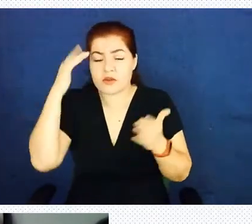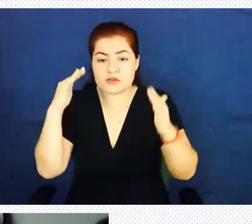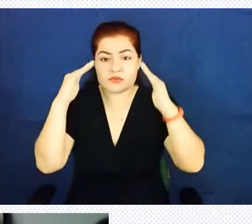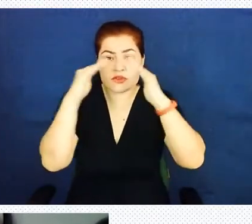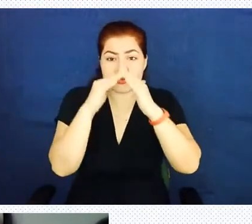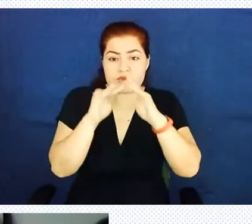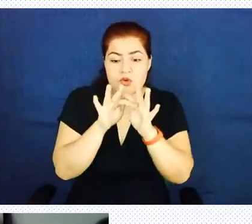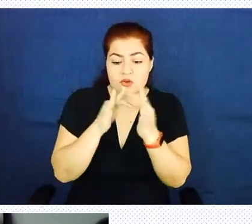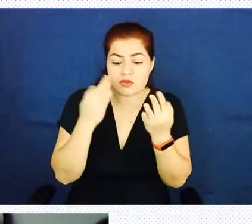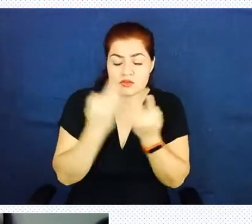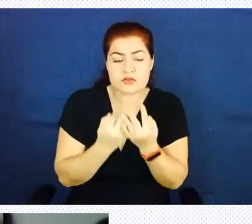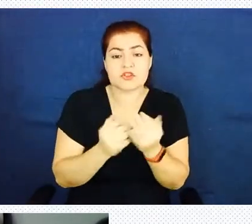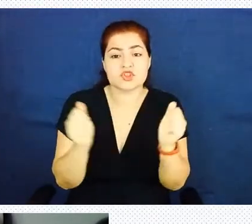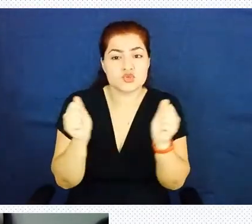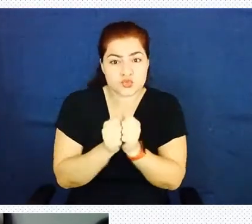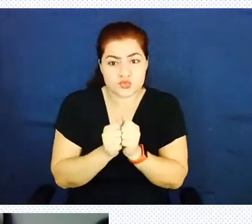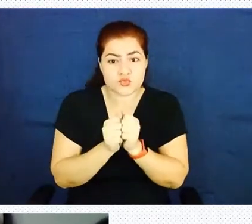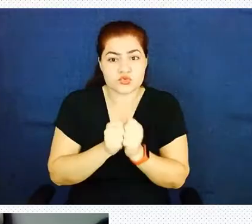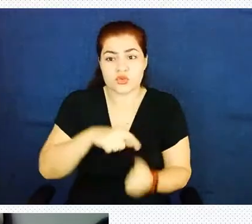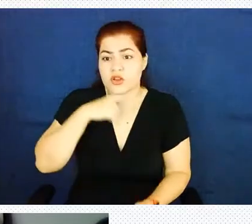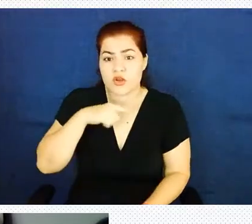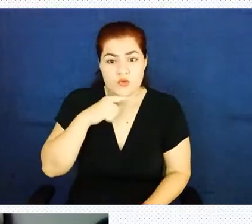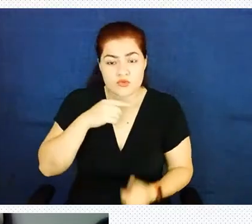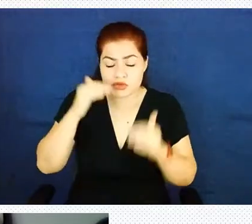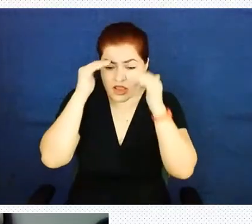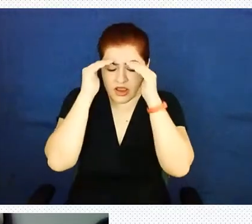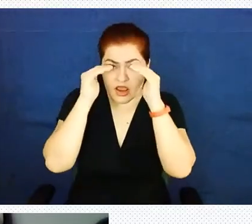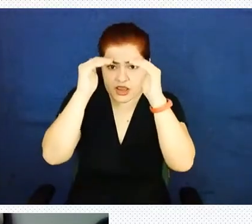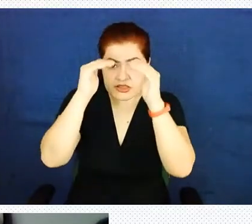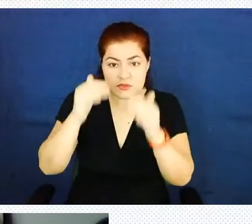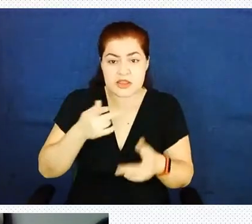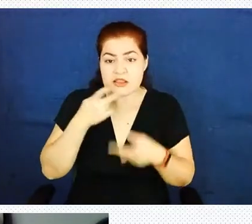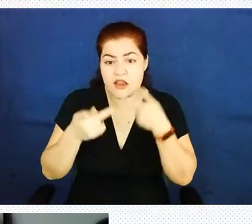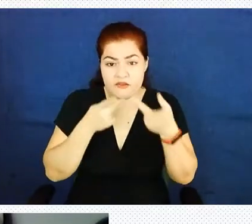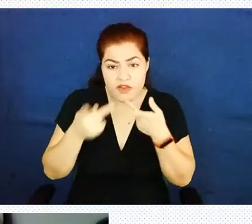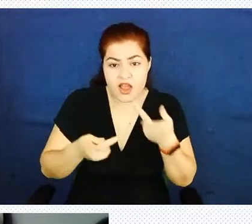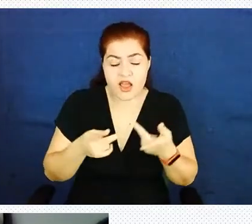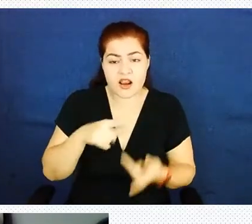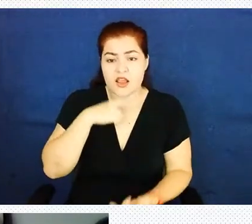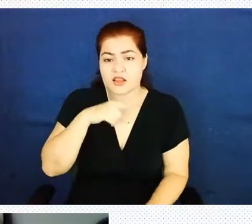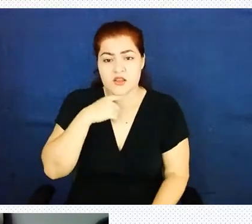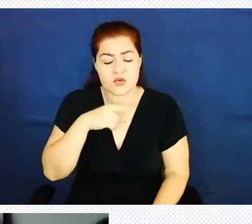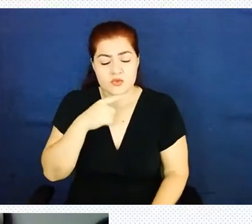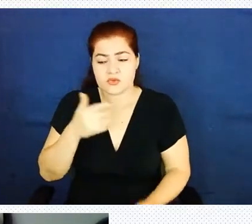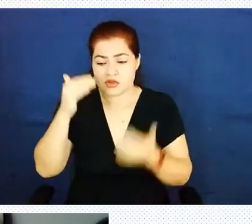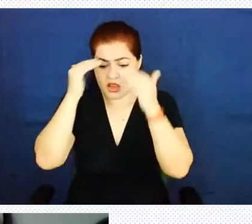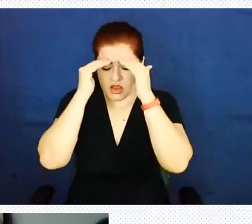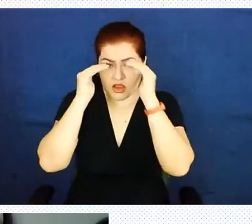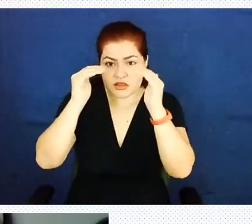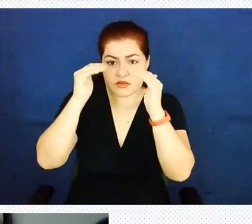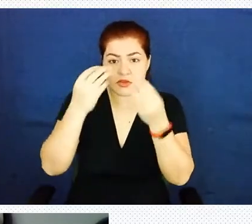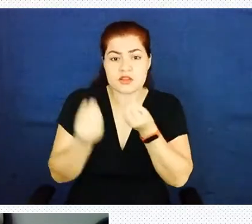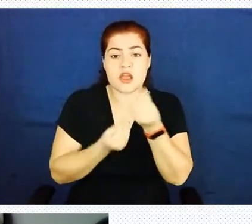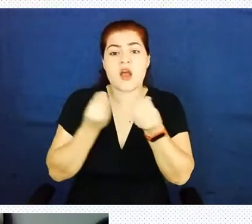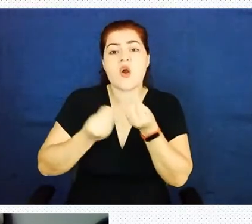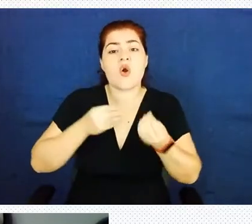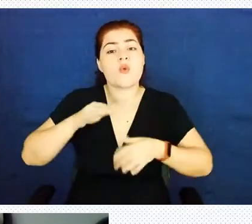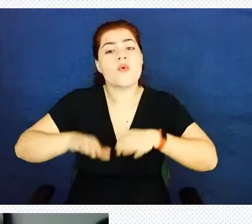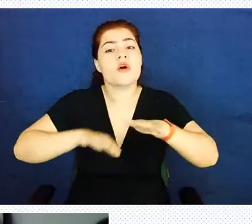teto, sequer respeitar a sua fala, a sua forma de